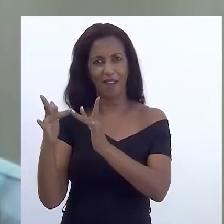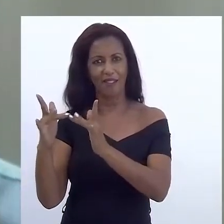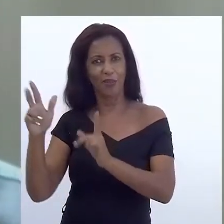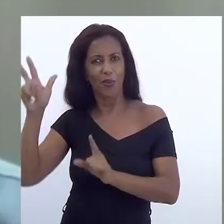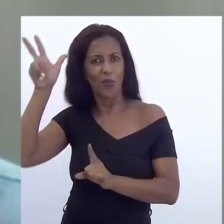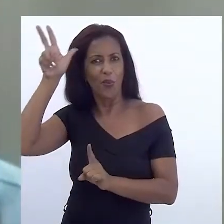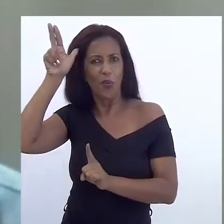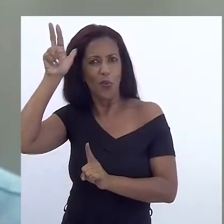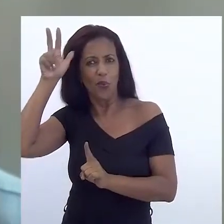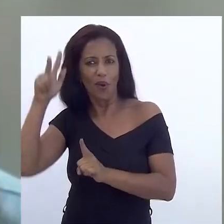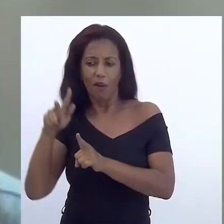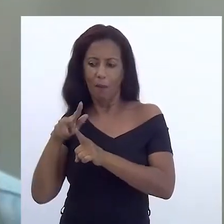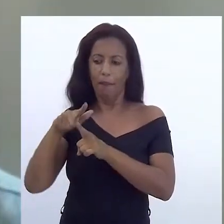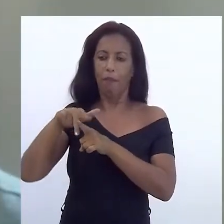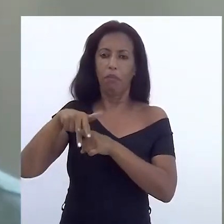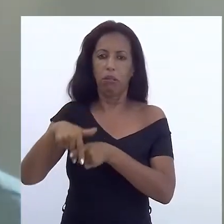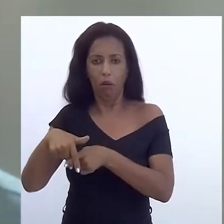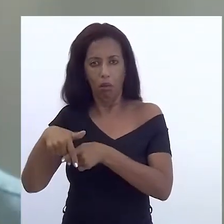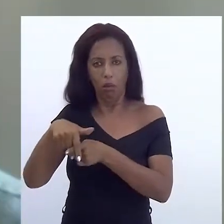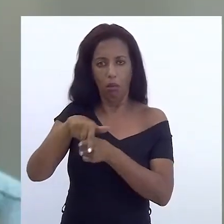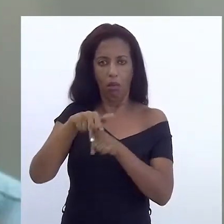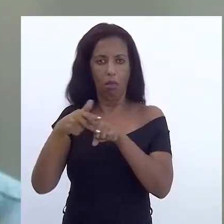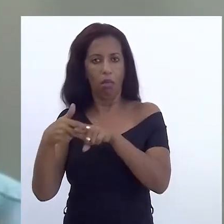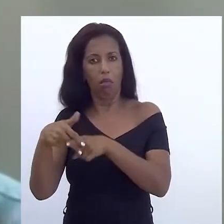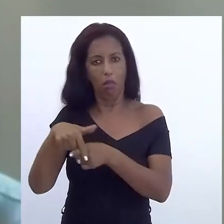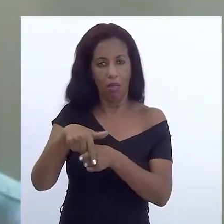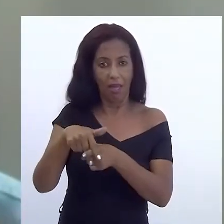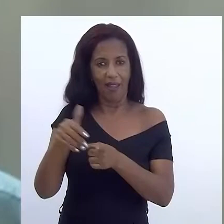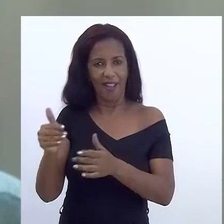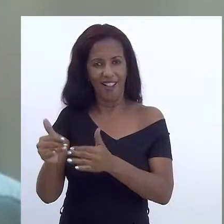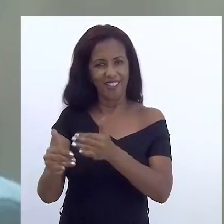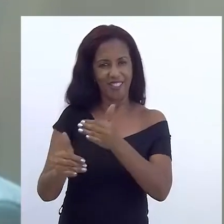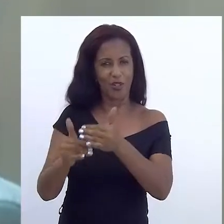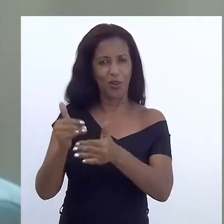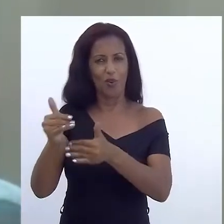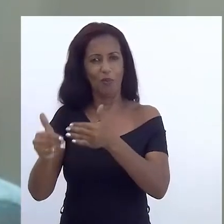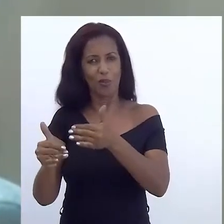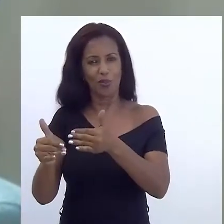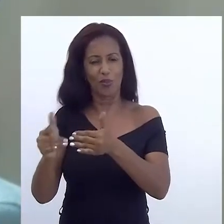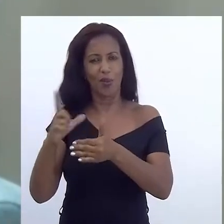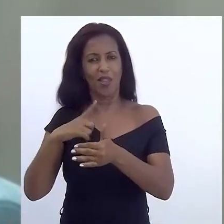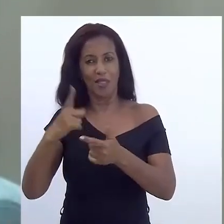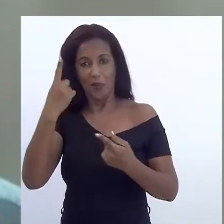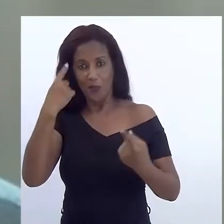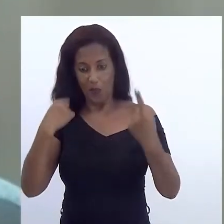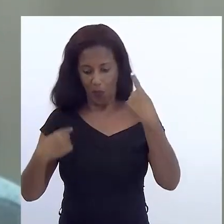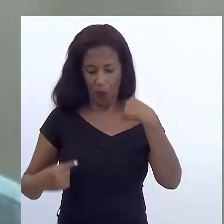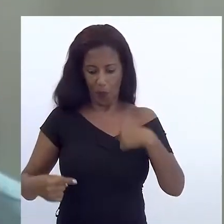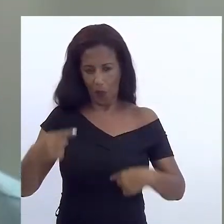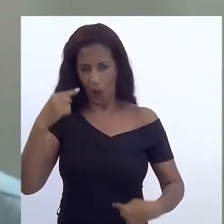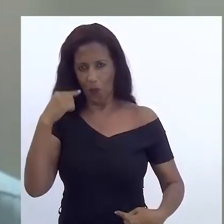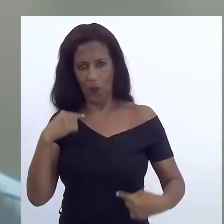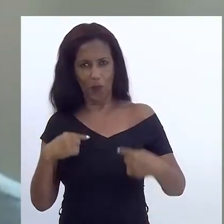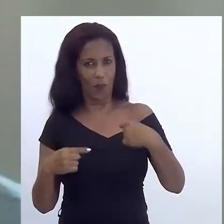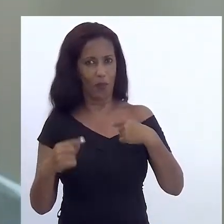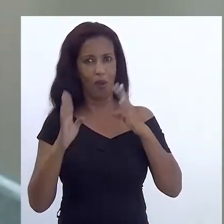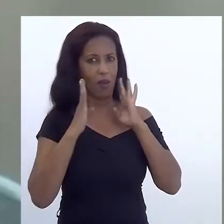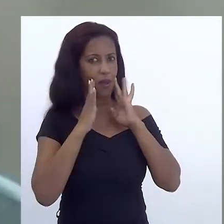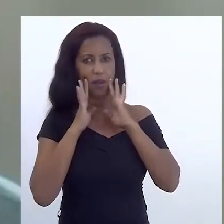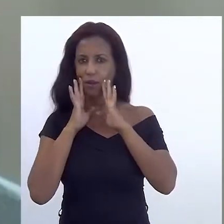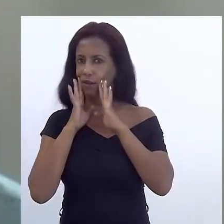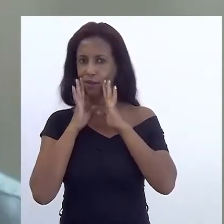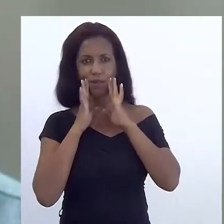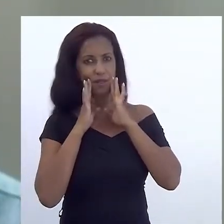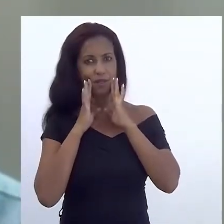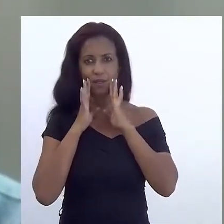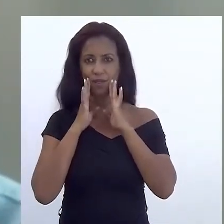Ela mal se mexia, ela já começou a exercitar movimentos em direção ao animal, movimentar a